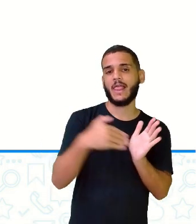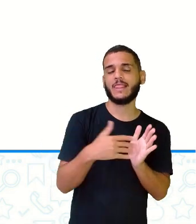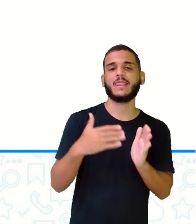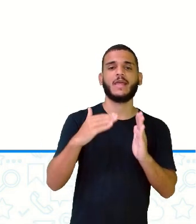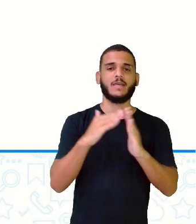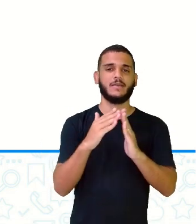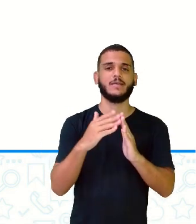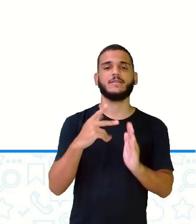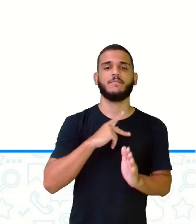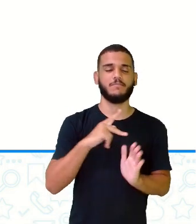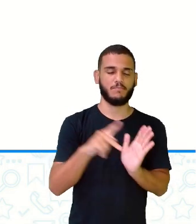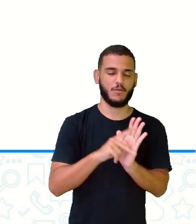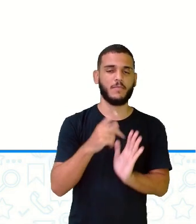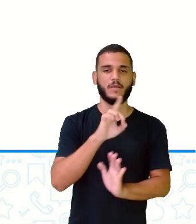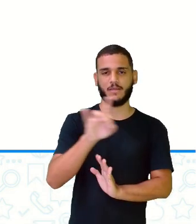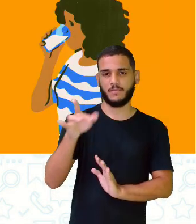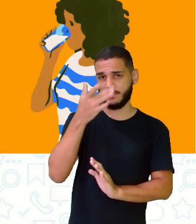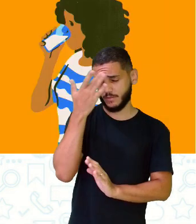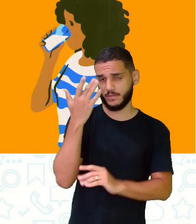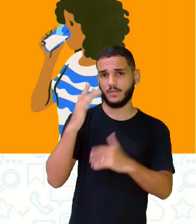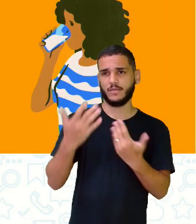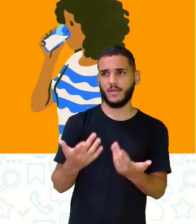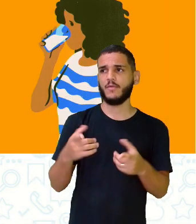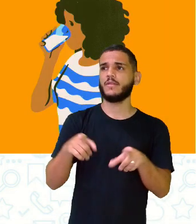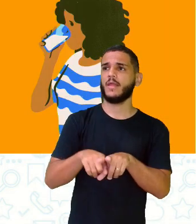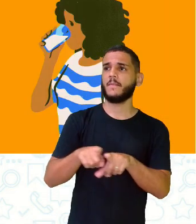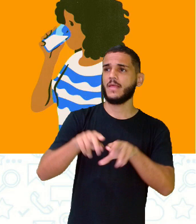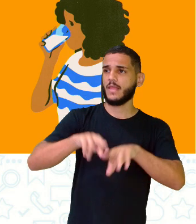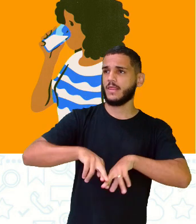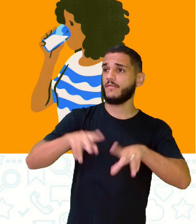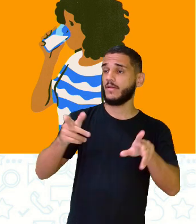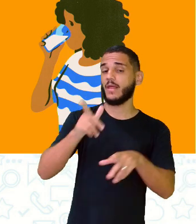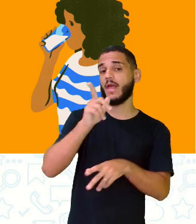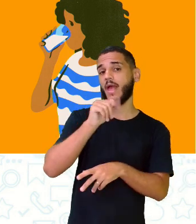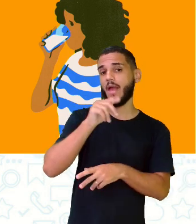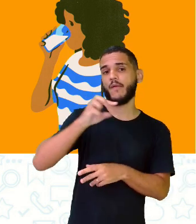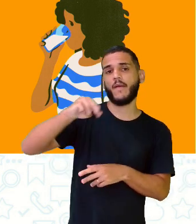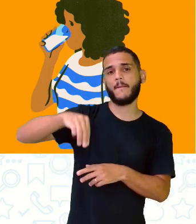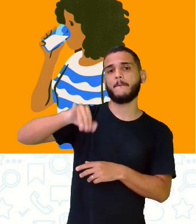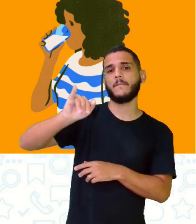também tem a diferença para as águas minerais, olha só, que elas